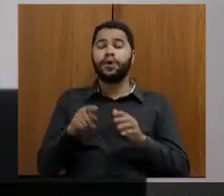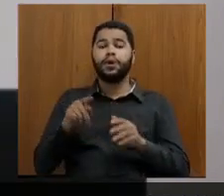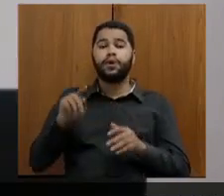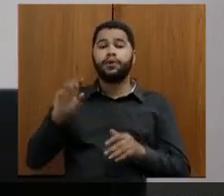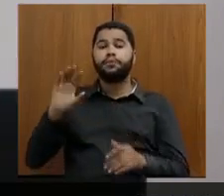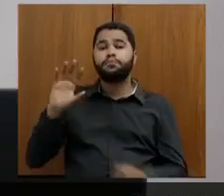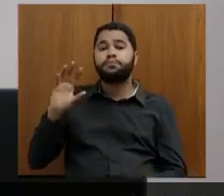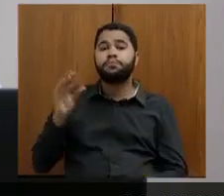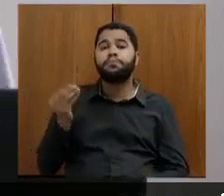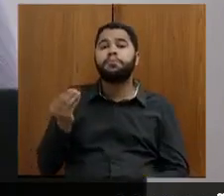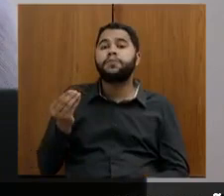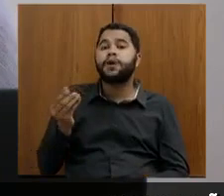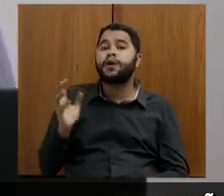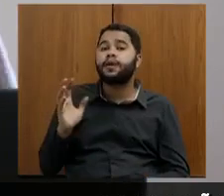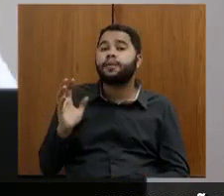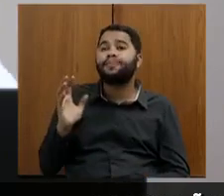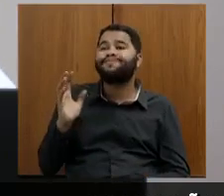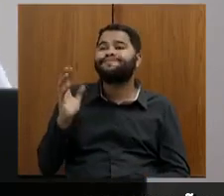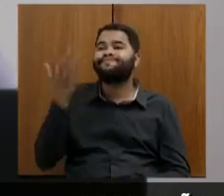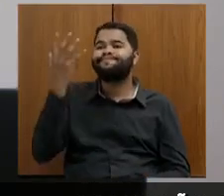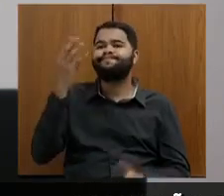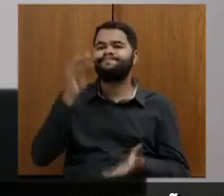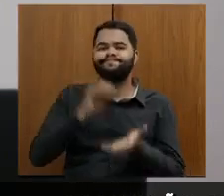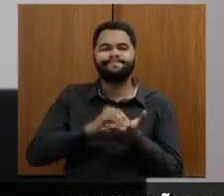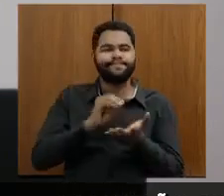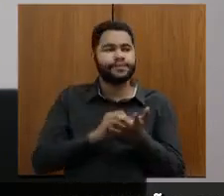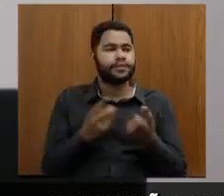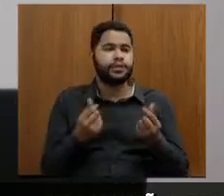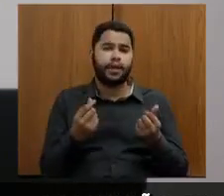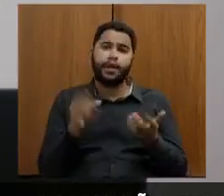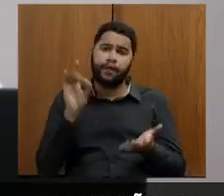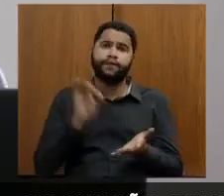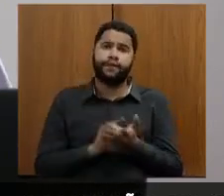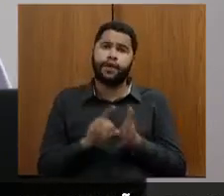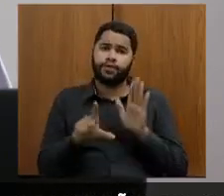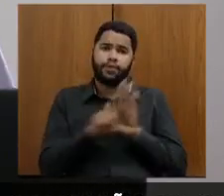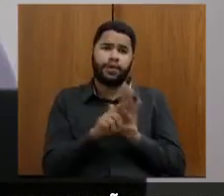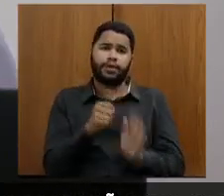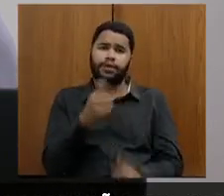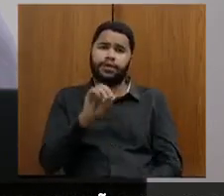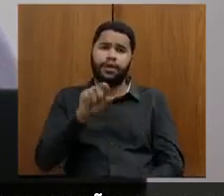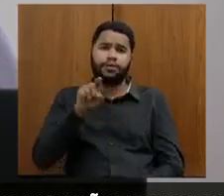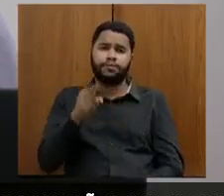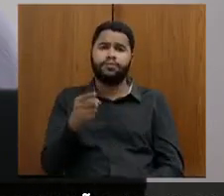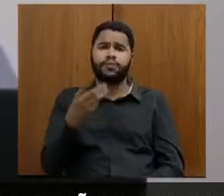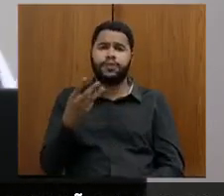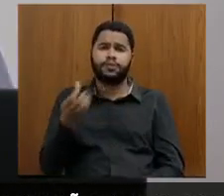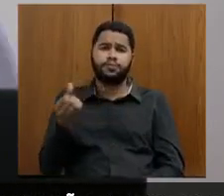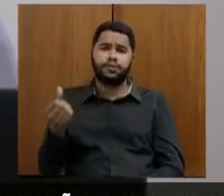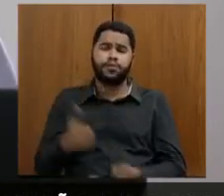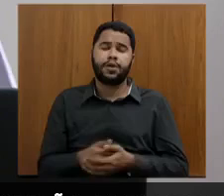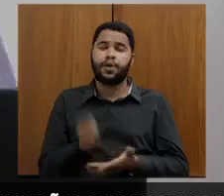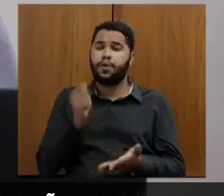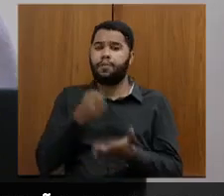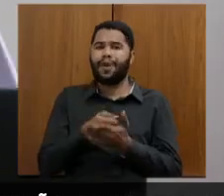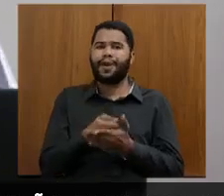cobertura de eventuais insuficiências financeiras Isso é fato mas também tá na lei 1036 via decorrentes do não pagamento das pensões